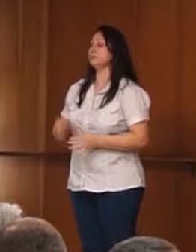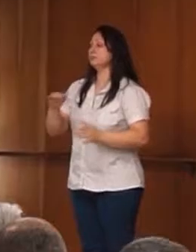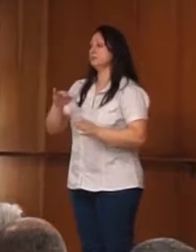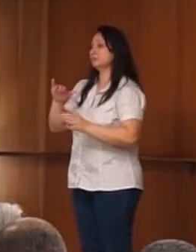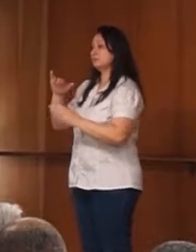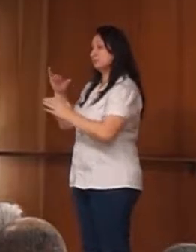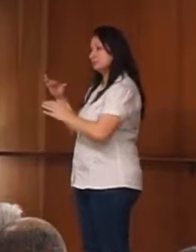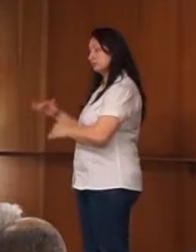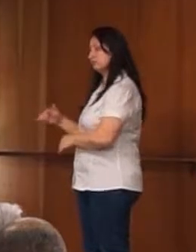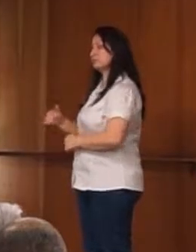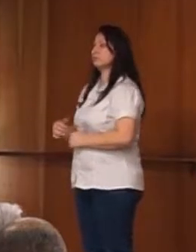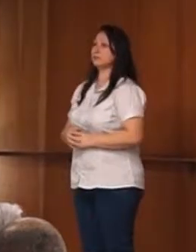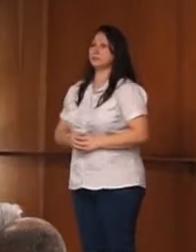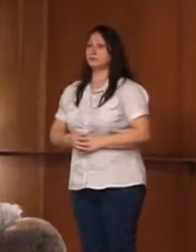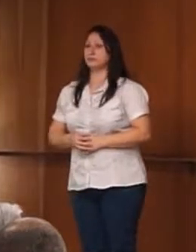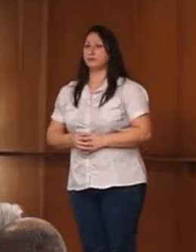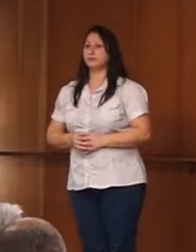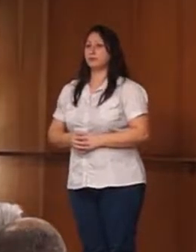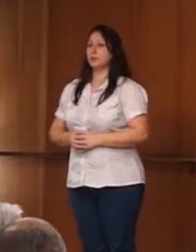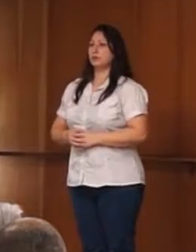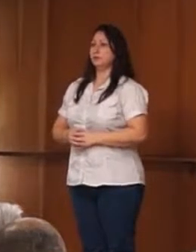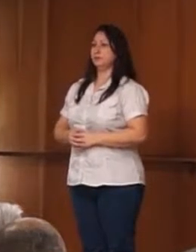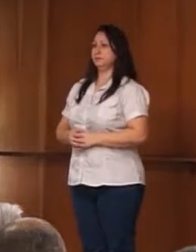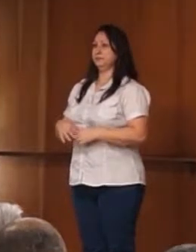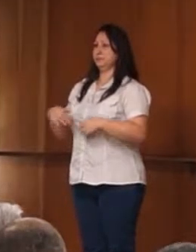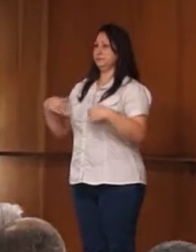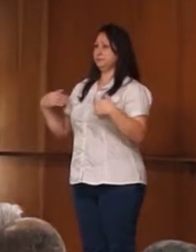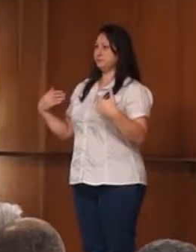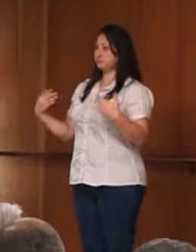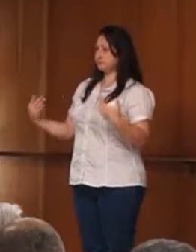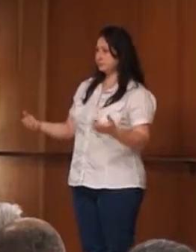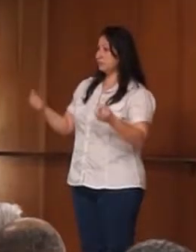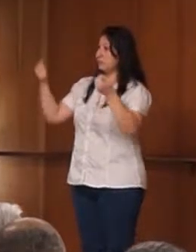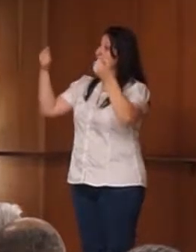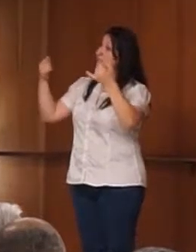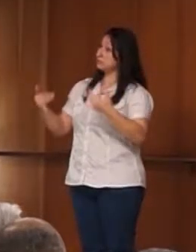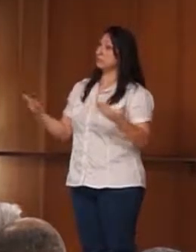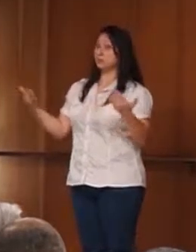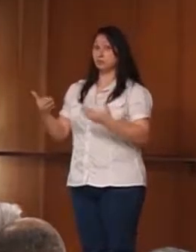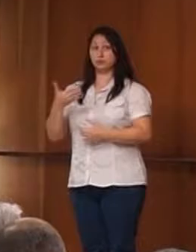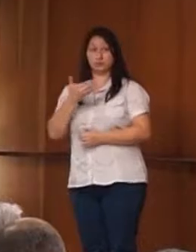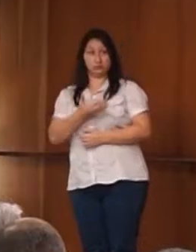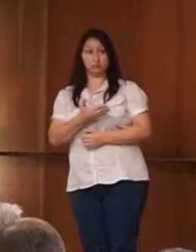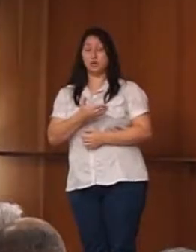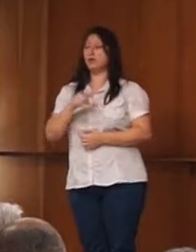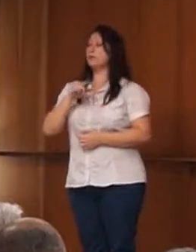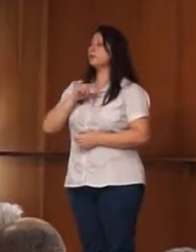tenho, uma vez assumindo vários cargos na universidade, de